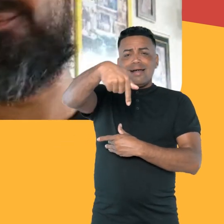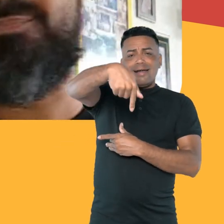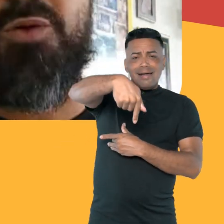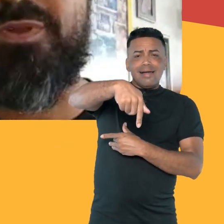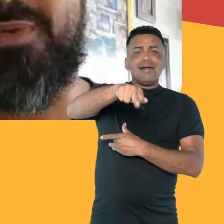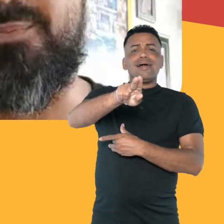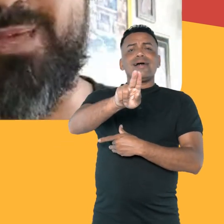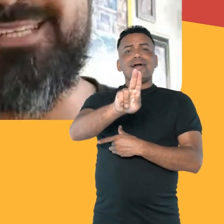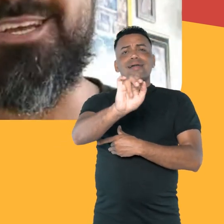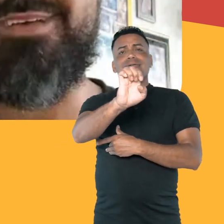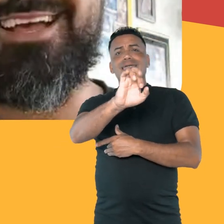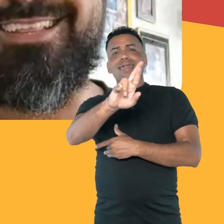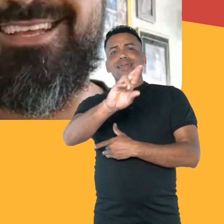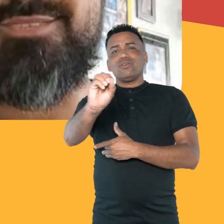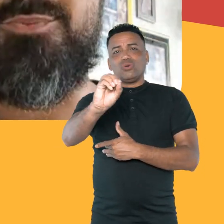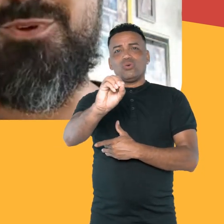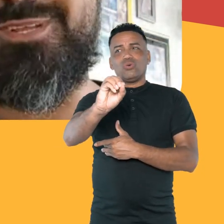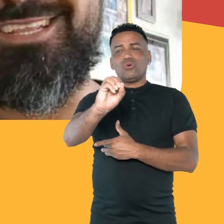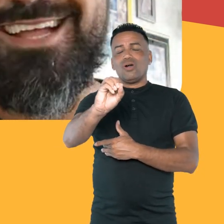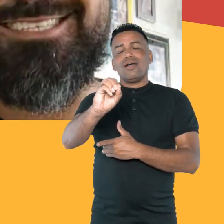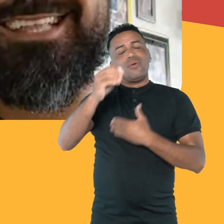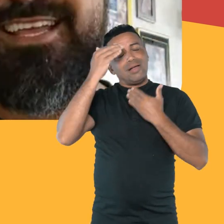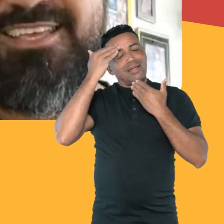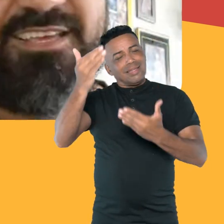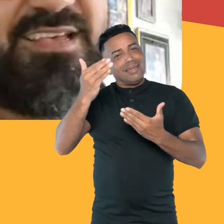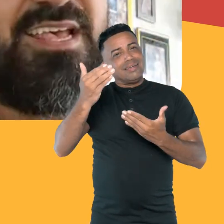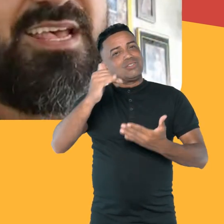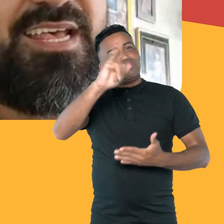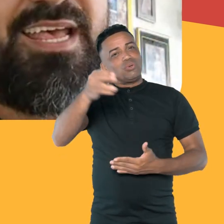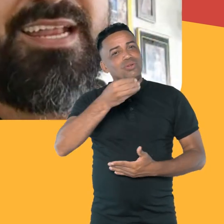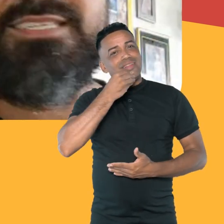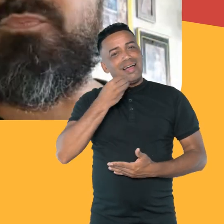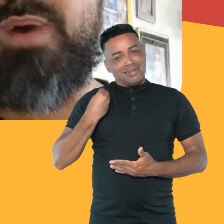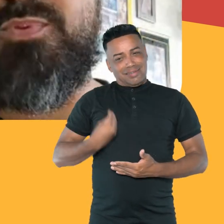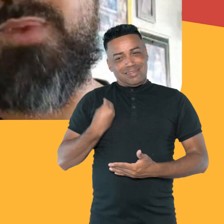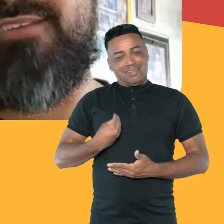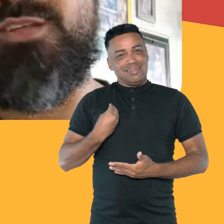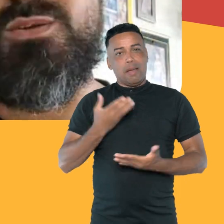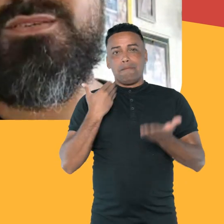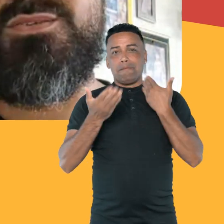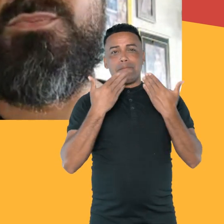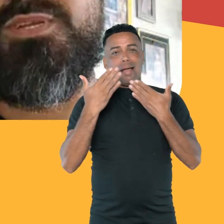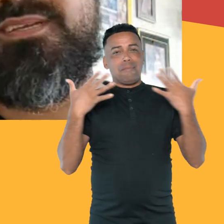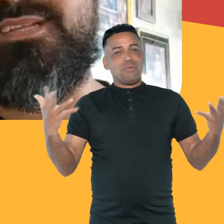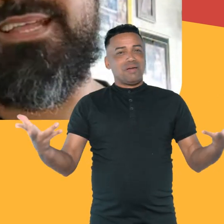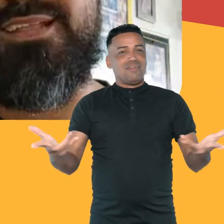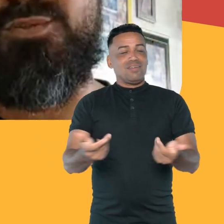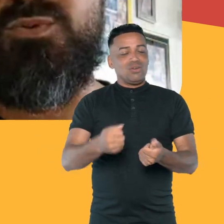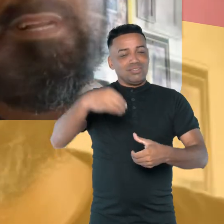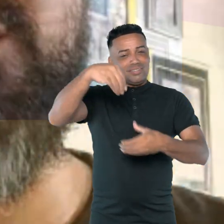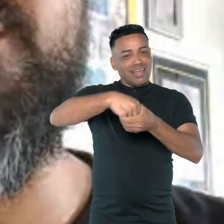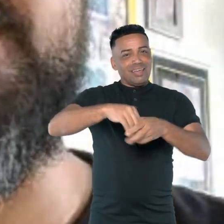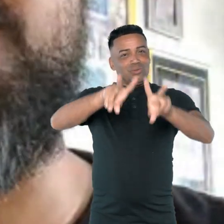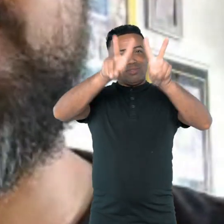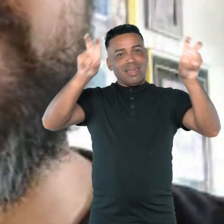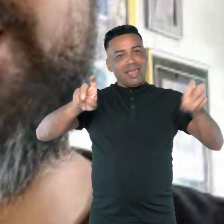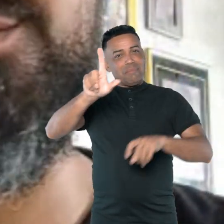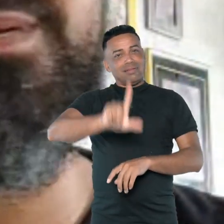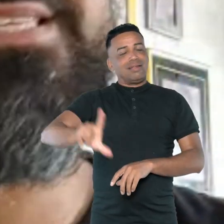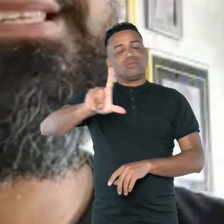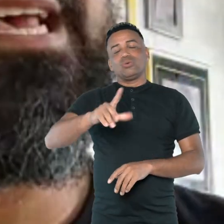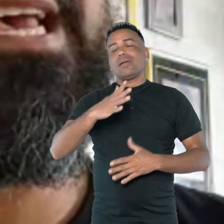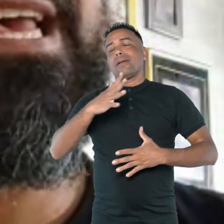Nossa, não, primeiramente eu que agradeço a oportunidade de estar aqui nesse papo maravilhoso sobre literatura, né? Uma das